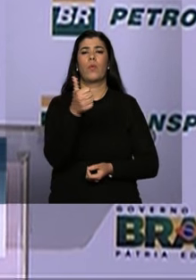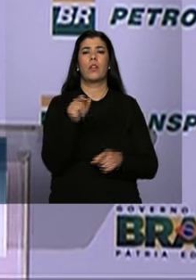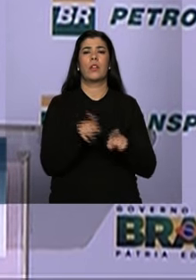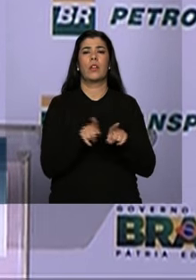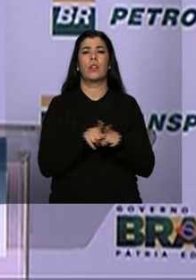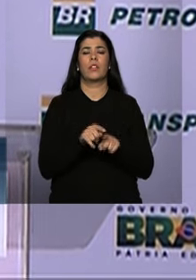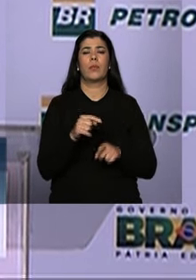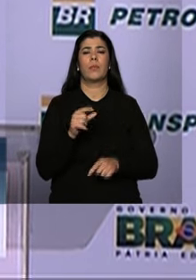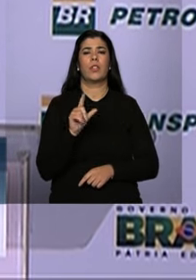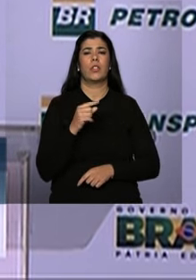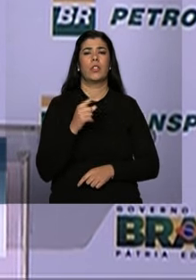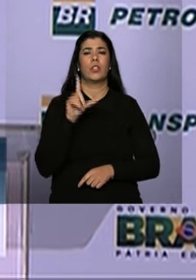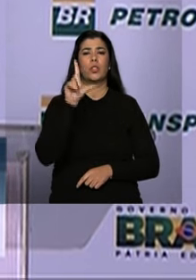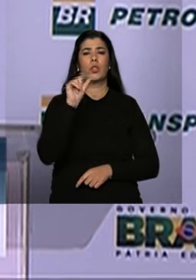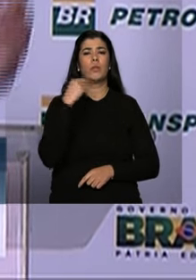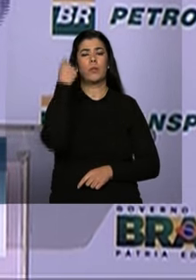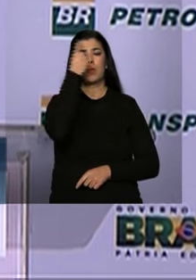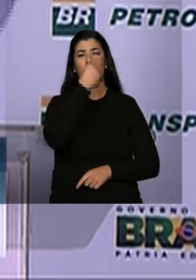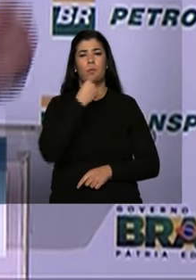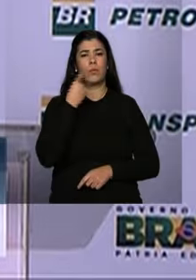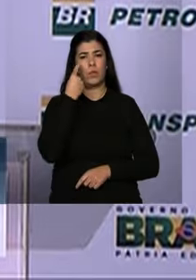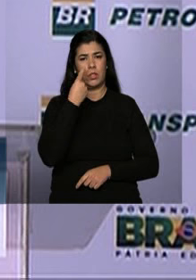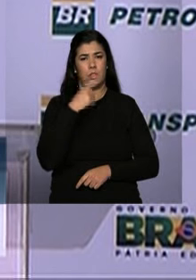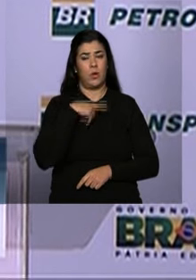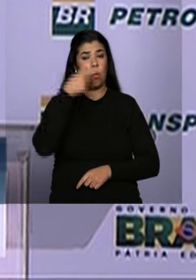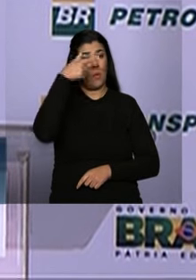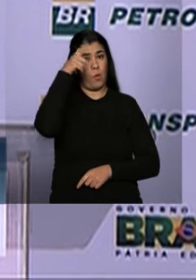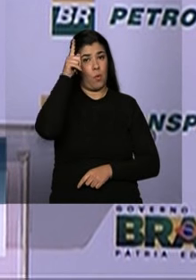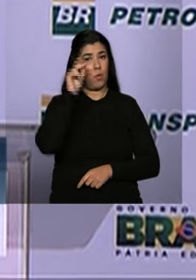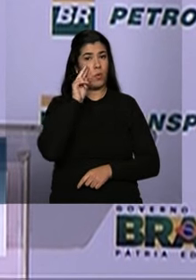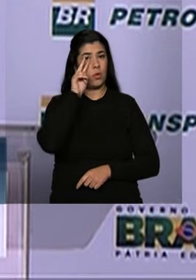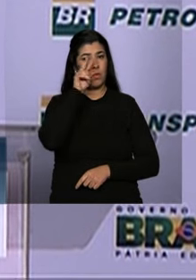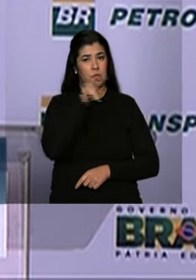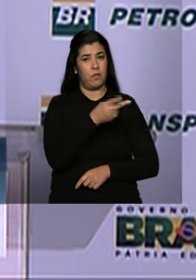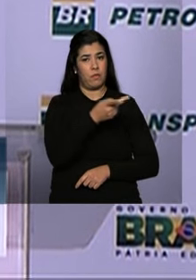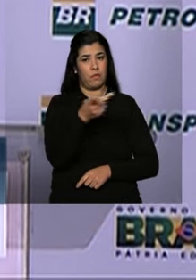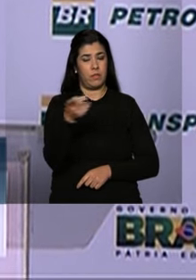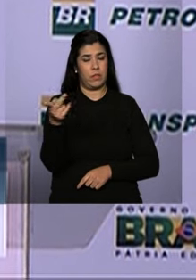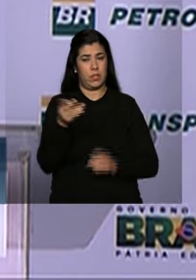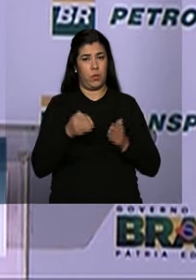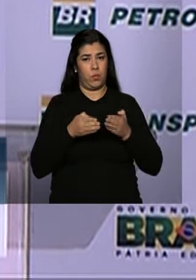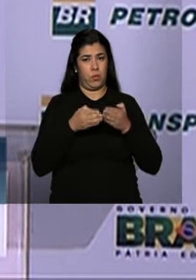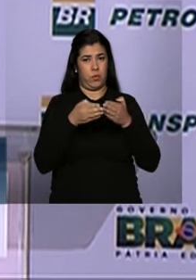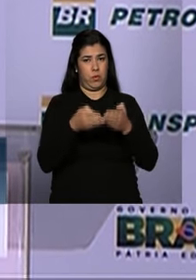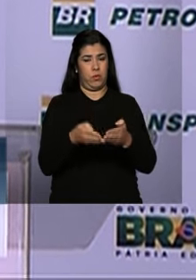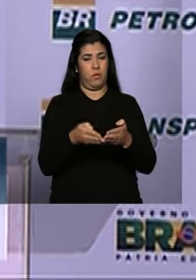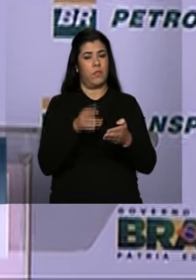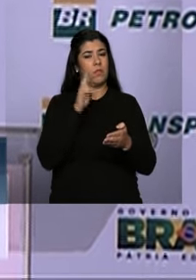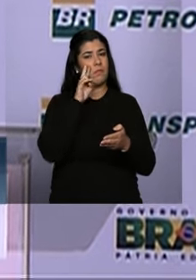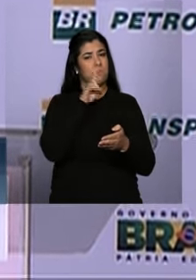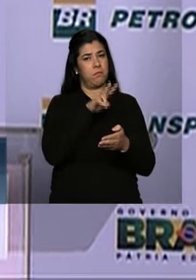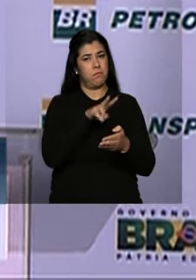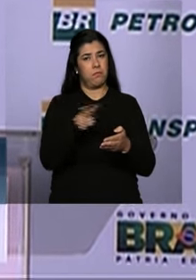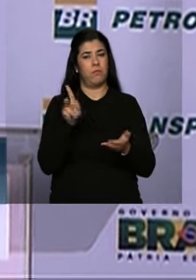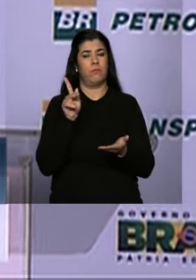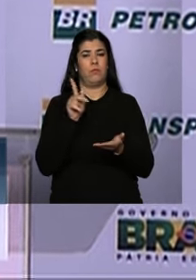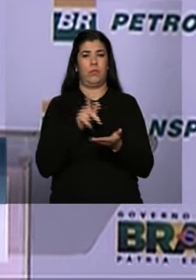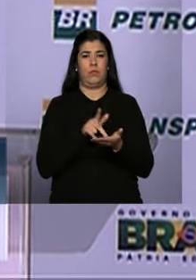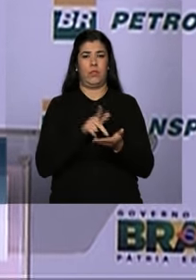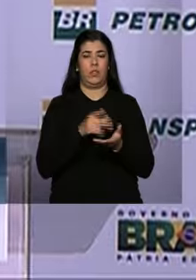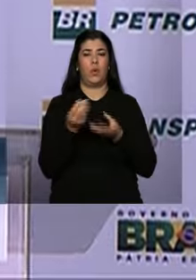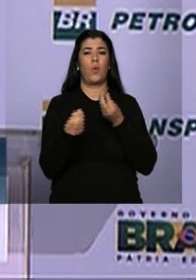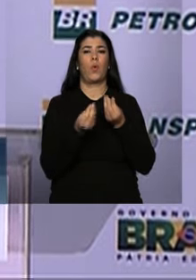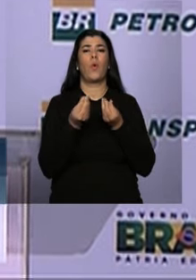horas. Ontem, ao visitar o navio, tive a oportunidade de visitar o navio ontem aqui, pude constatar realmente como